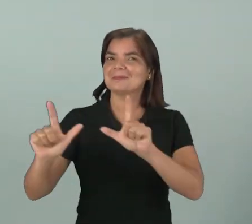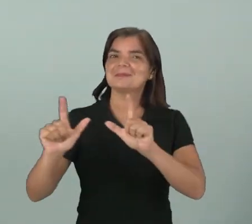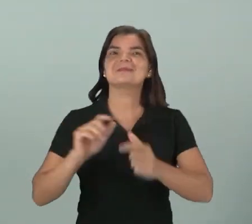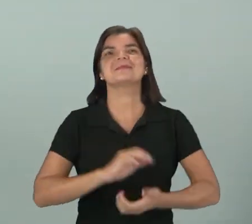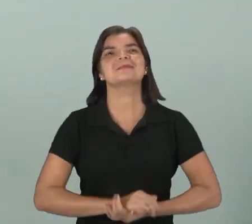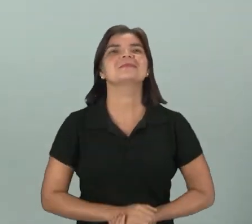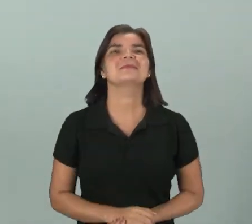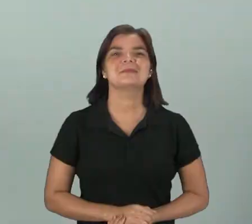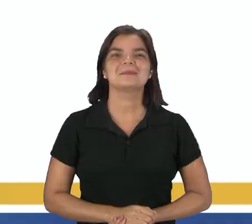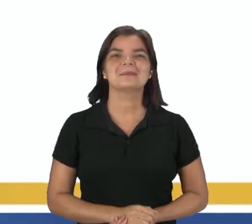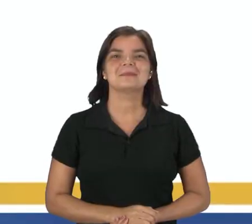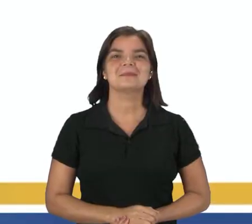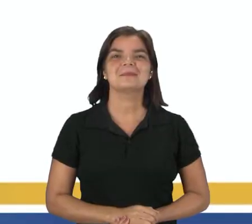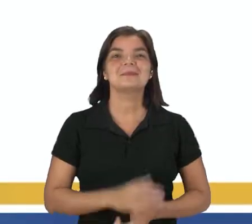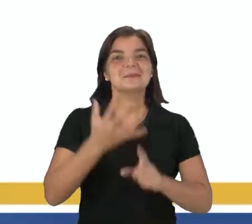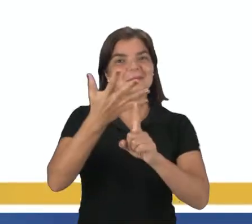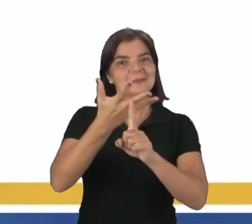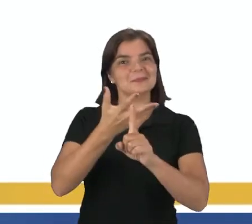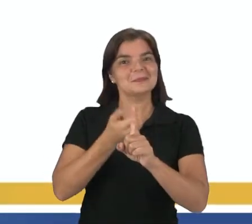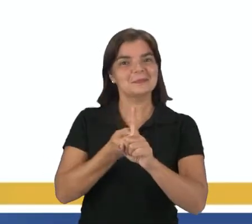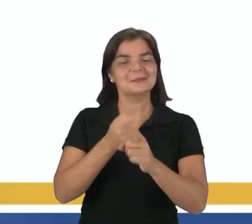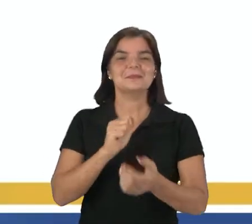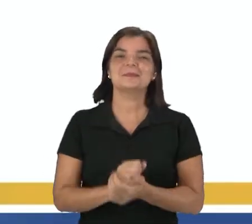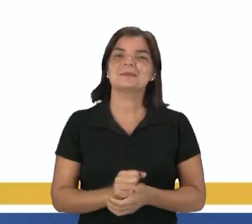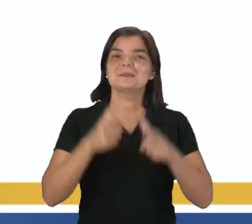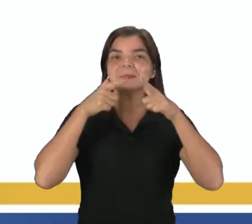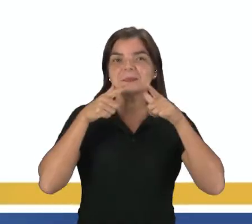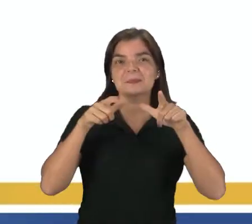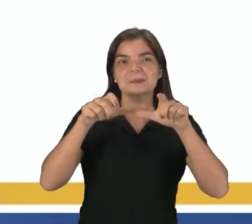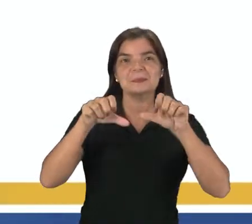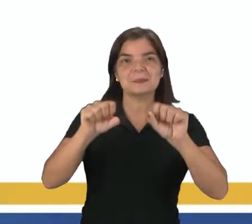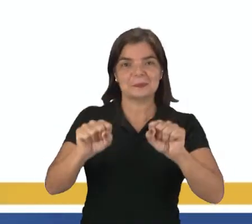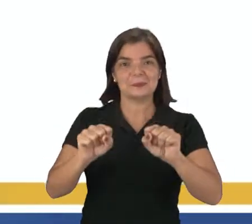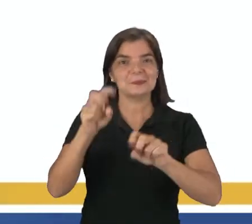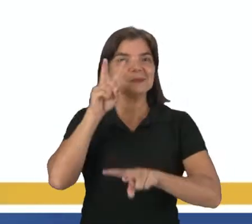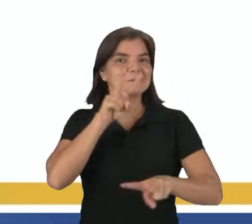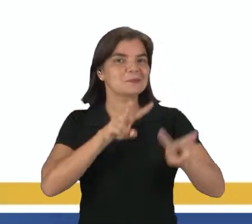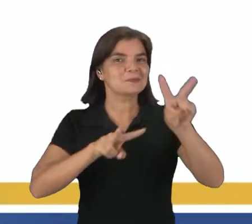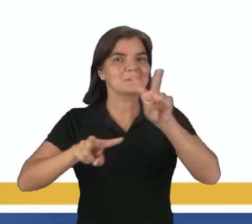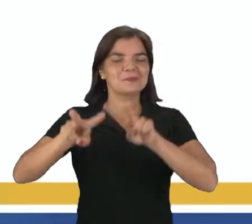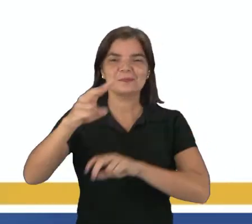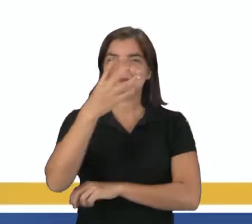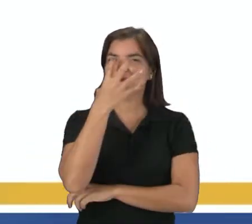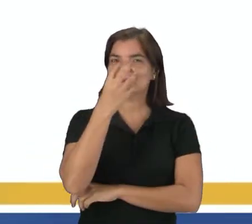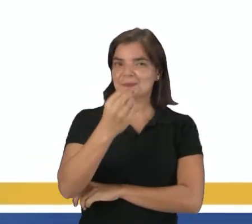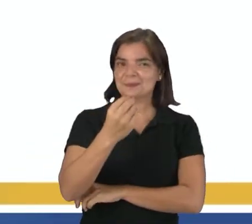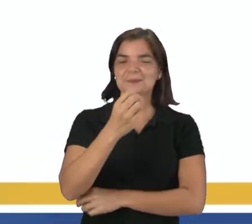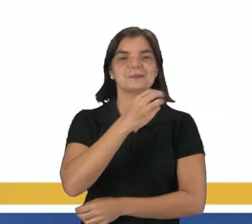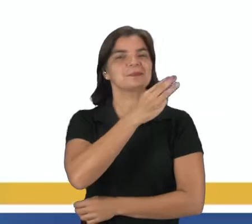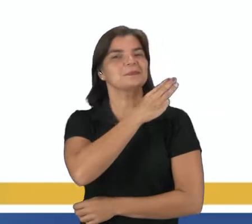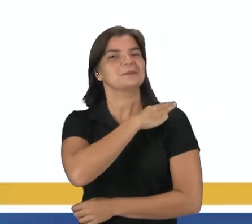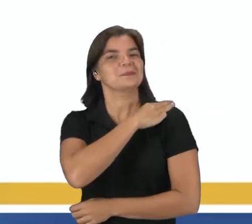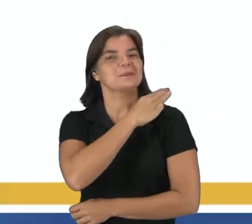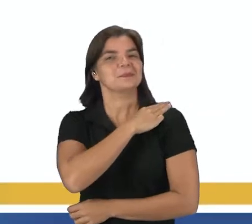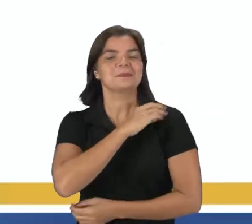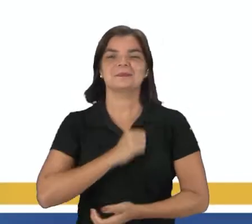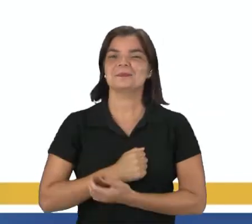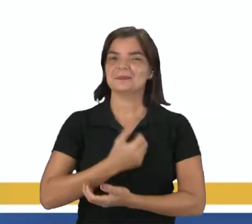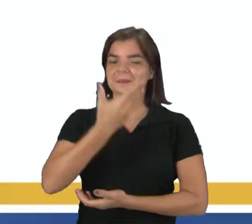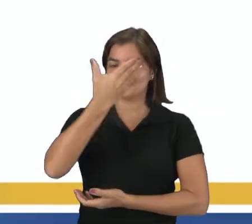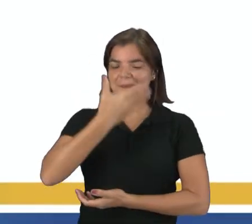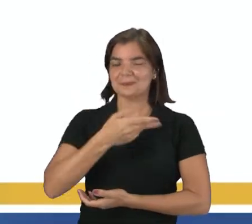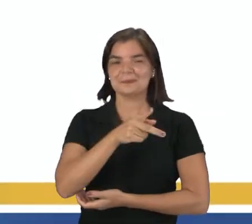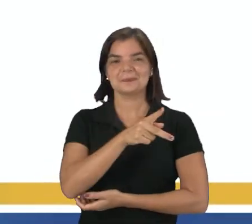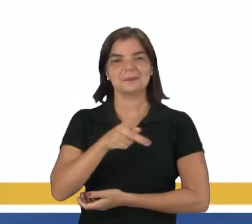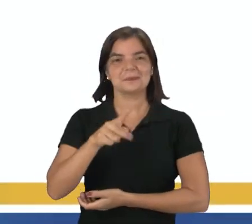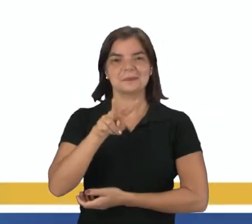slide. Arte, linguagem visual fotográfica, terceira série do ensino médio. Eu sou a